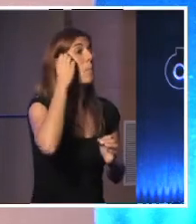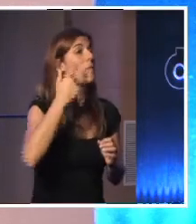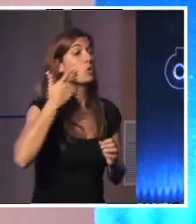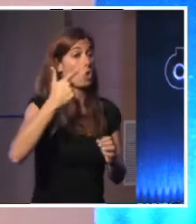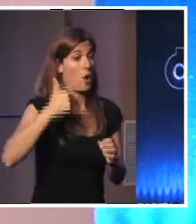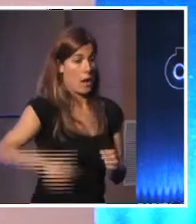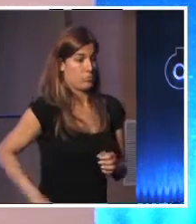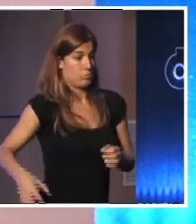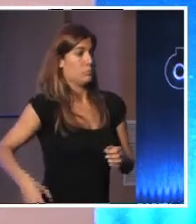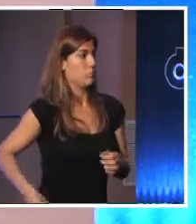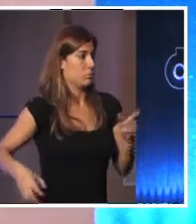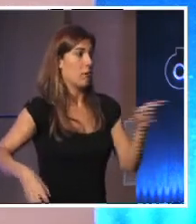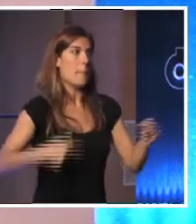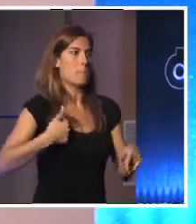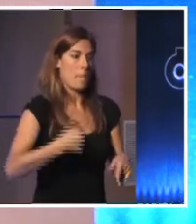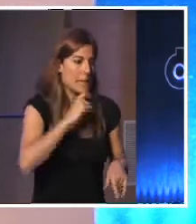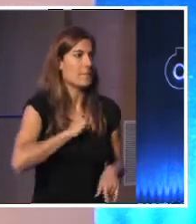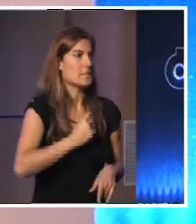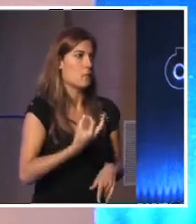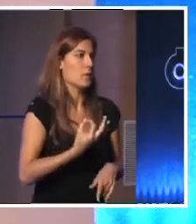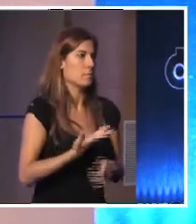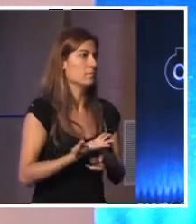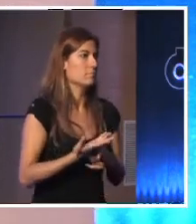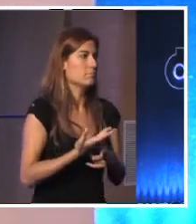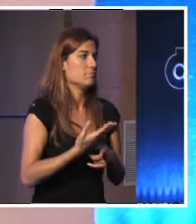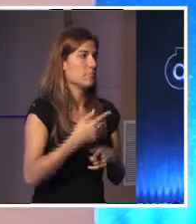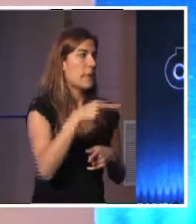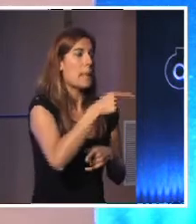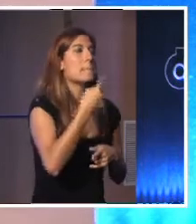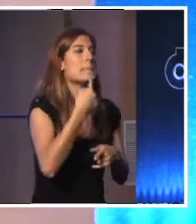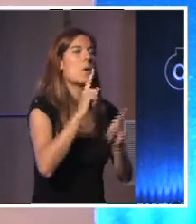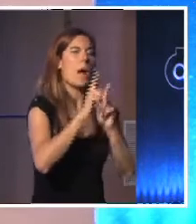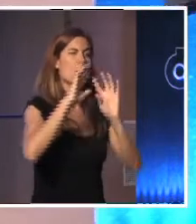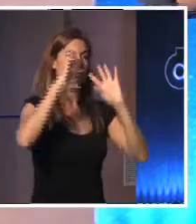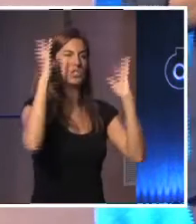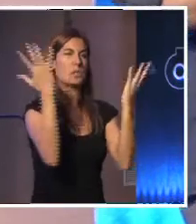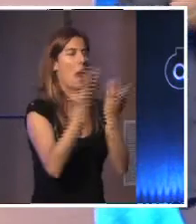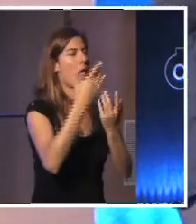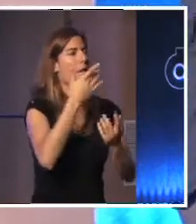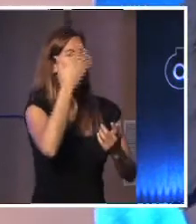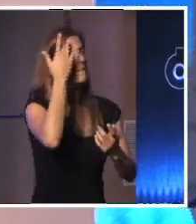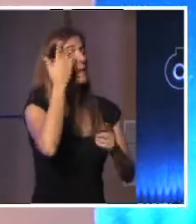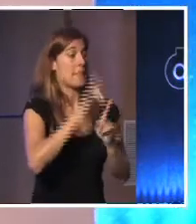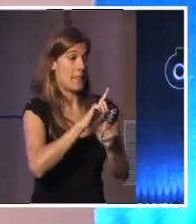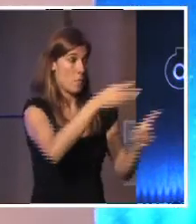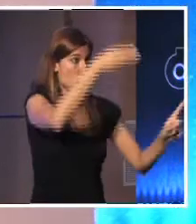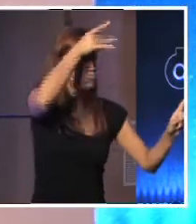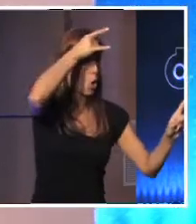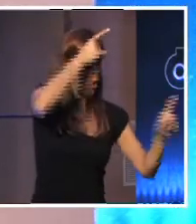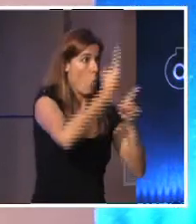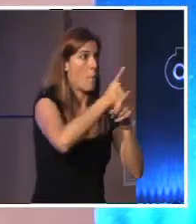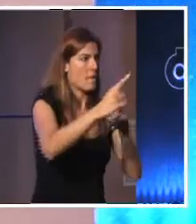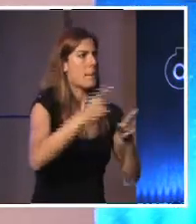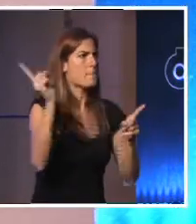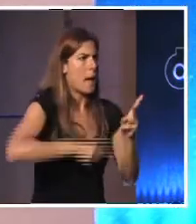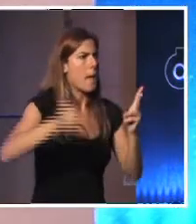realmente no bolso e ela sinalizou também. Só para perceberem como eles generalizam com facilidade, aprendendo uma vez, o processo